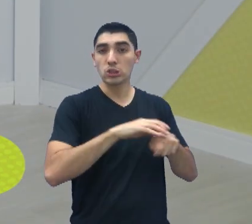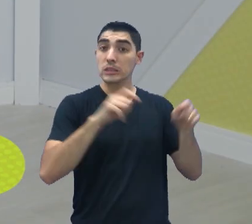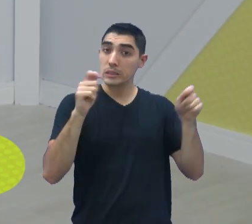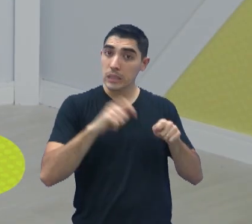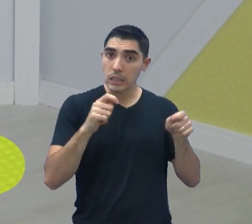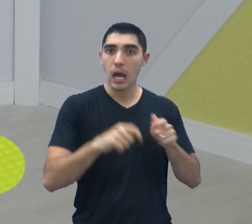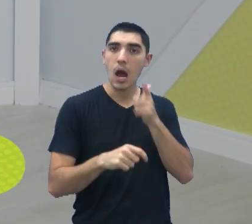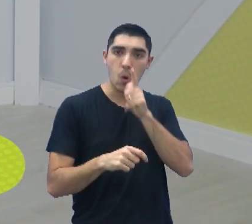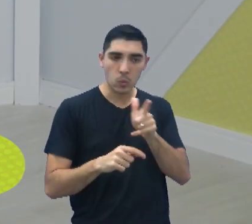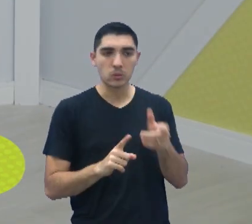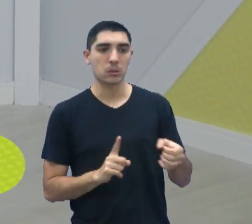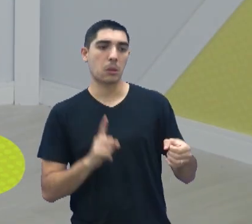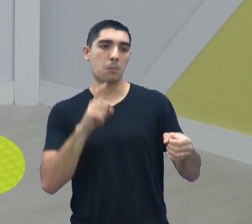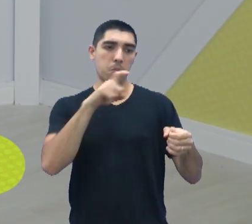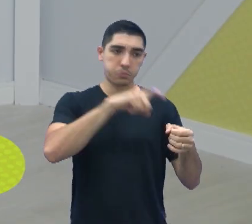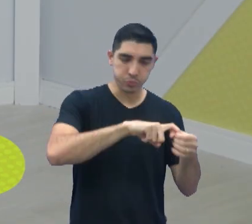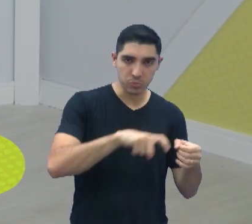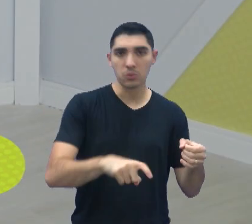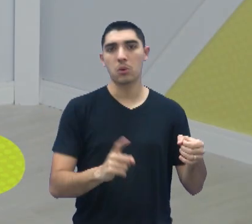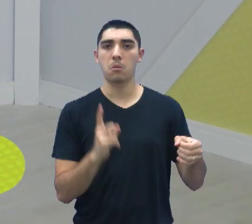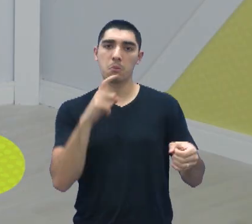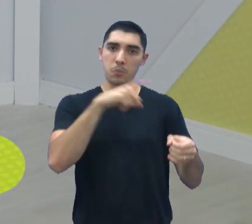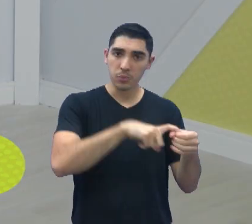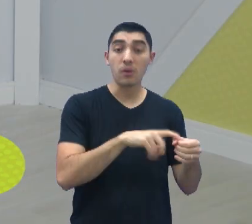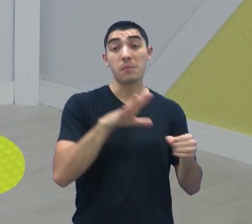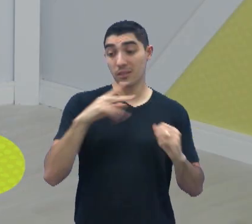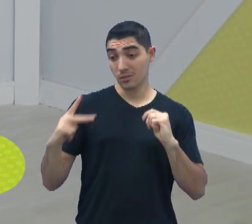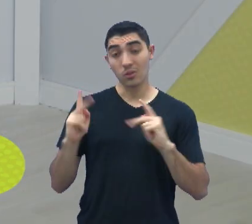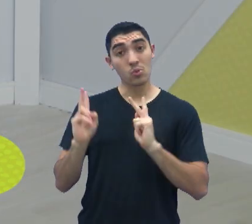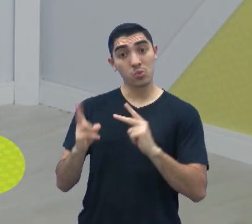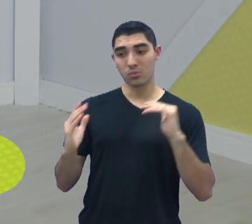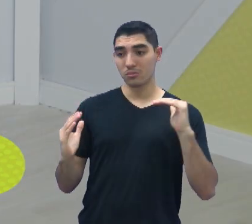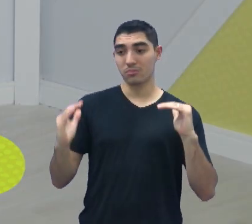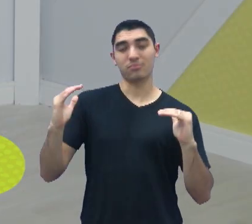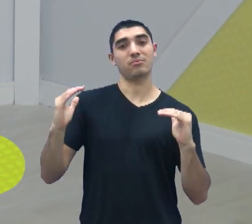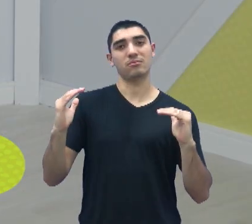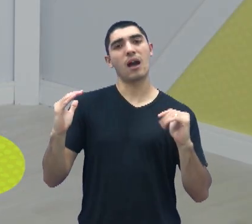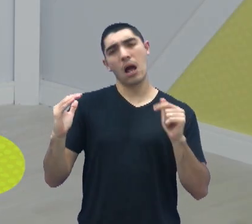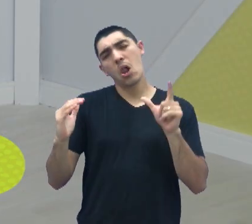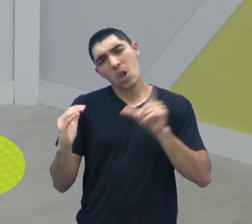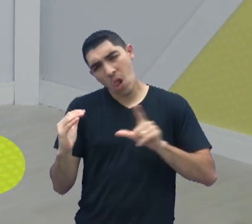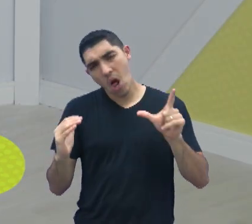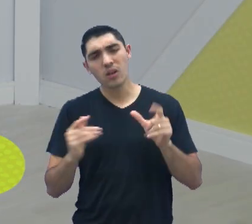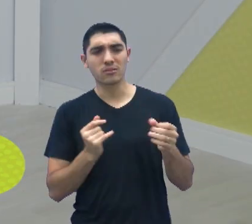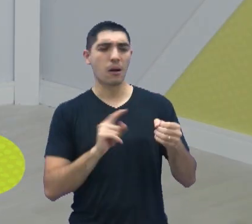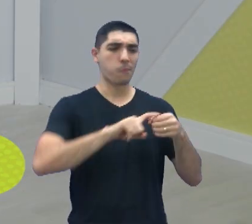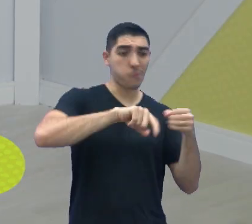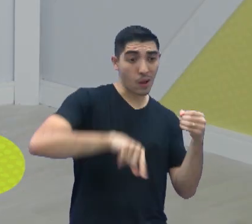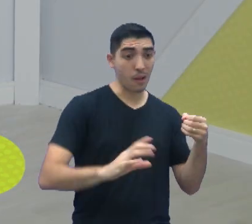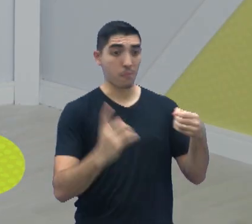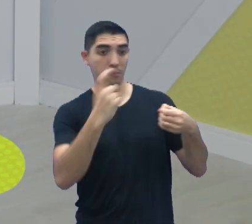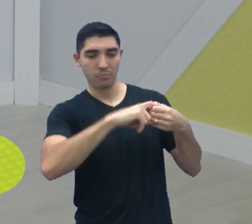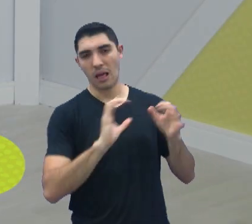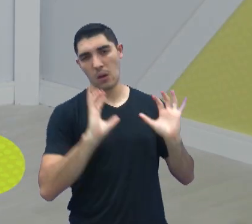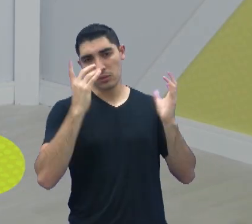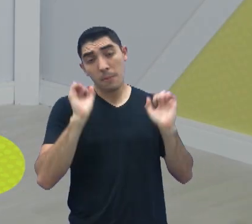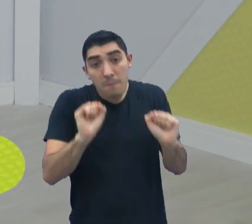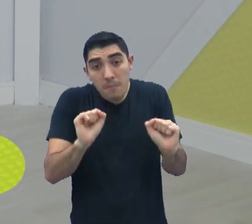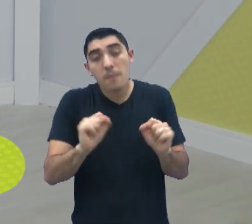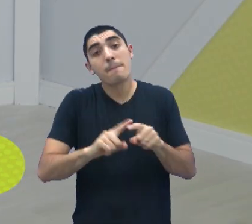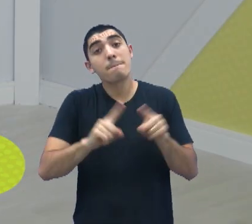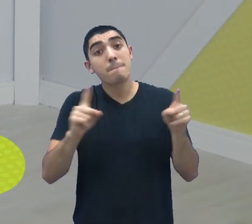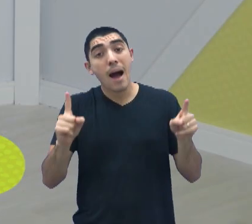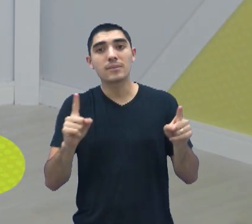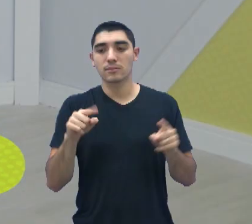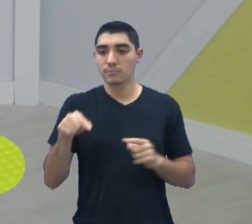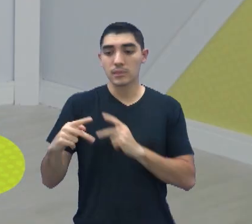convertesse os 2, São José ainda estaria na frente. É claro que poderia ter dado rebote, aquela coisa toda, mas dentro de uma normalidade era para o São José